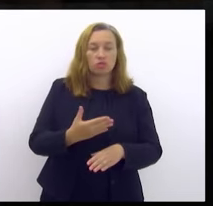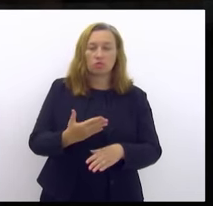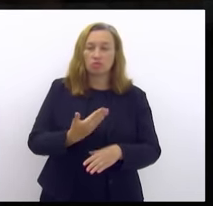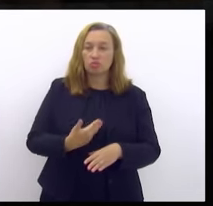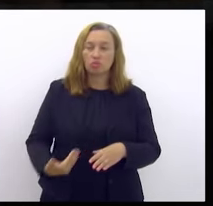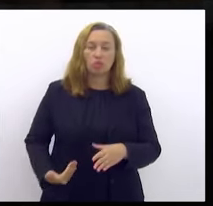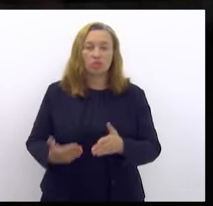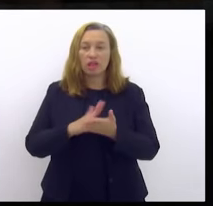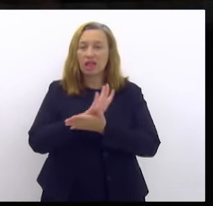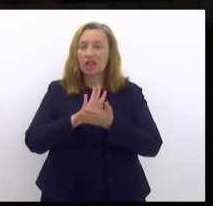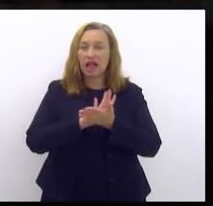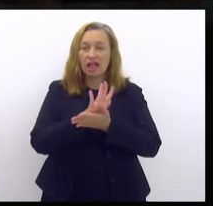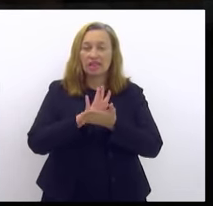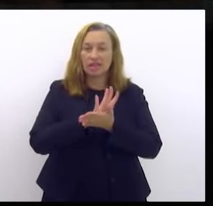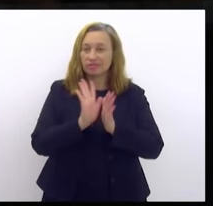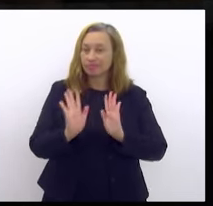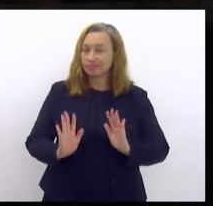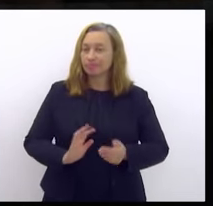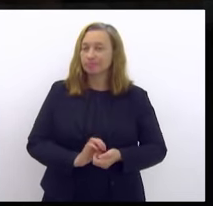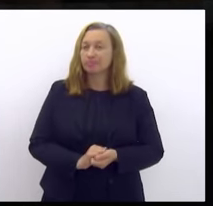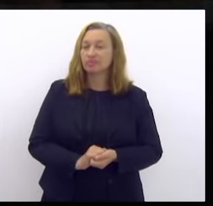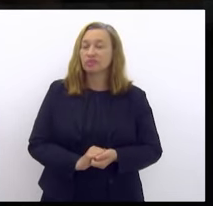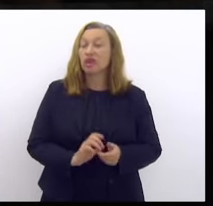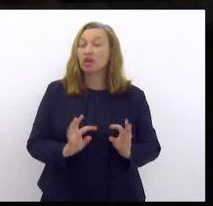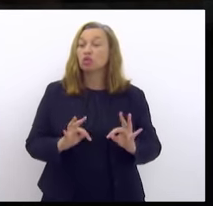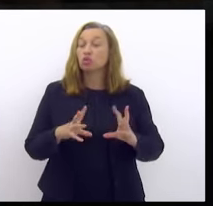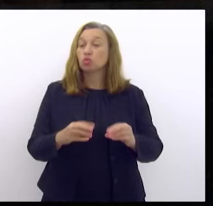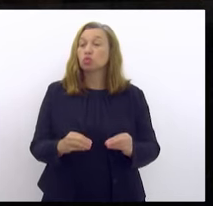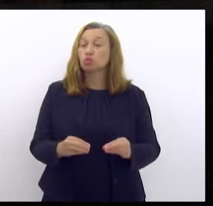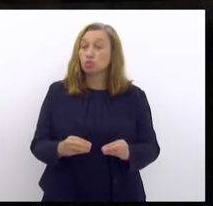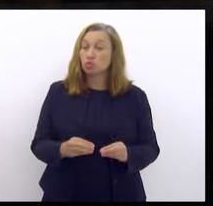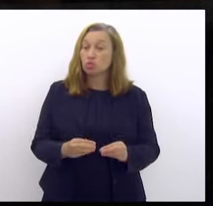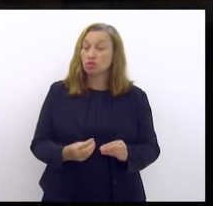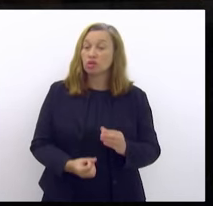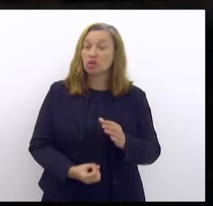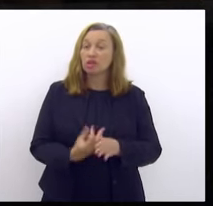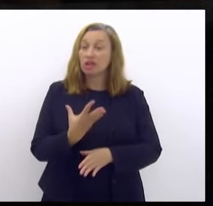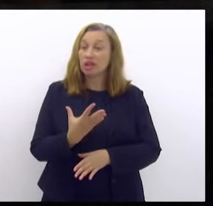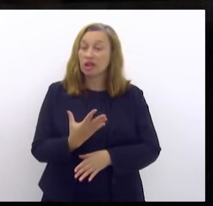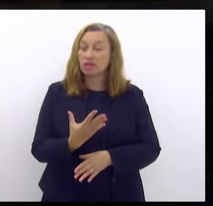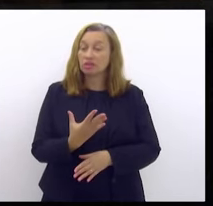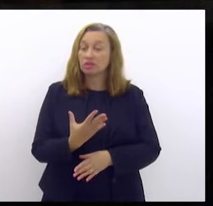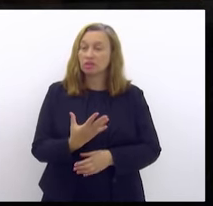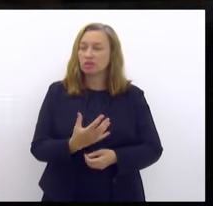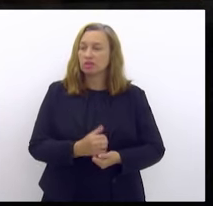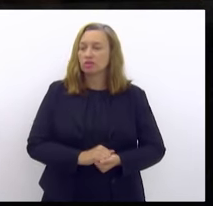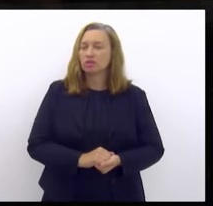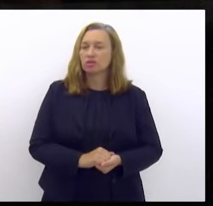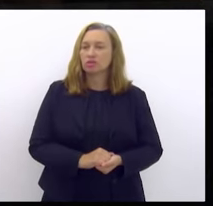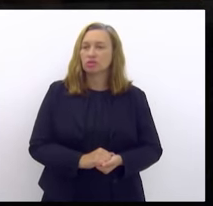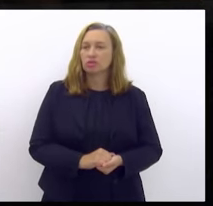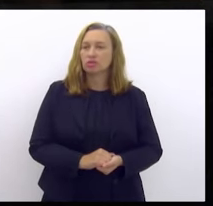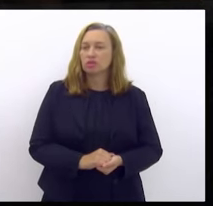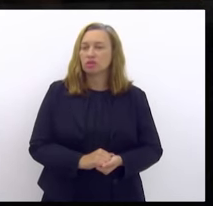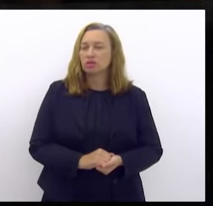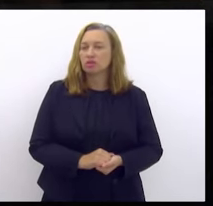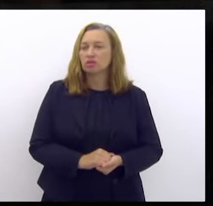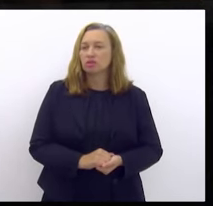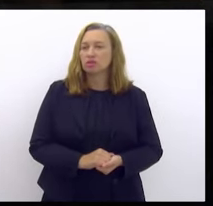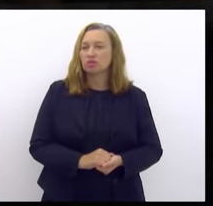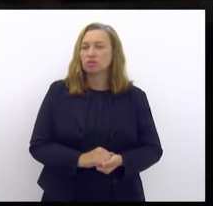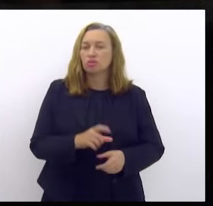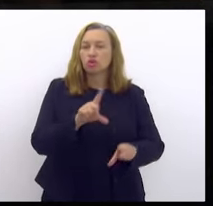legado a ser deixado. É tudo fruto de composições